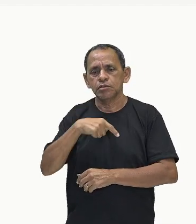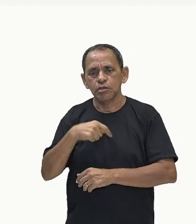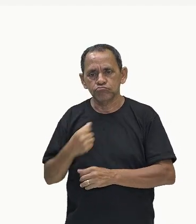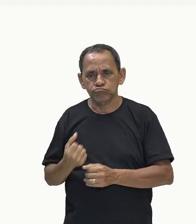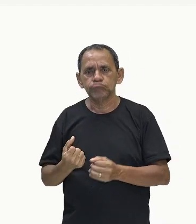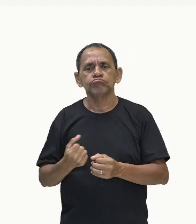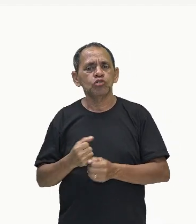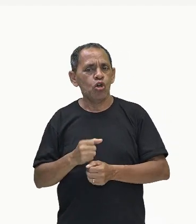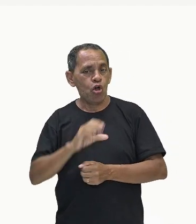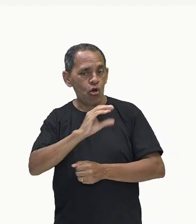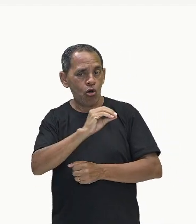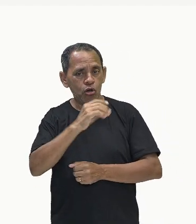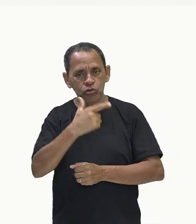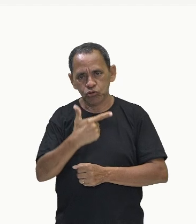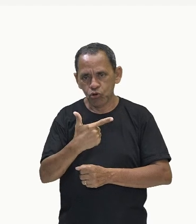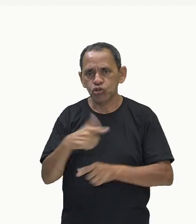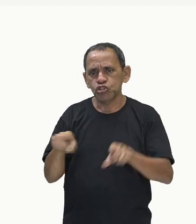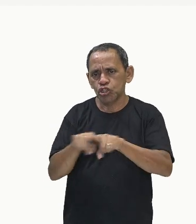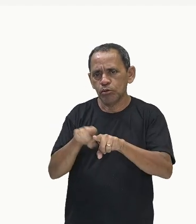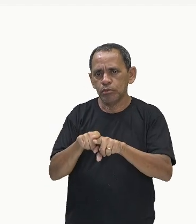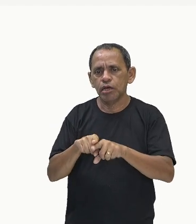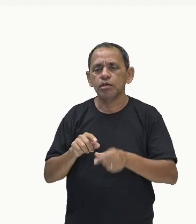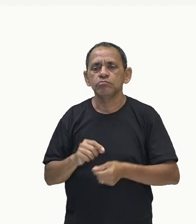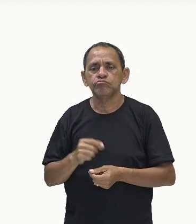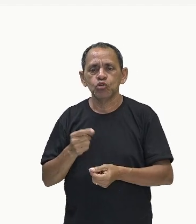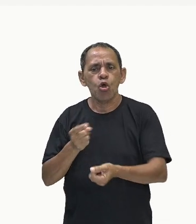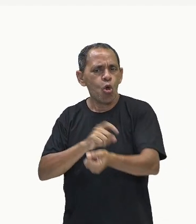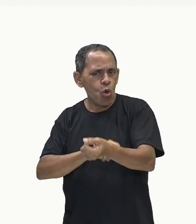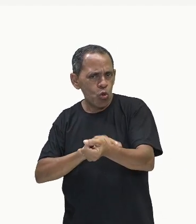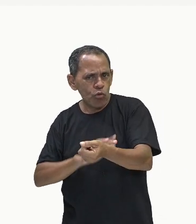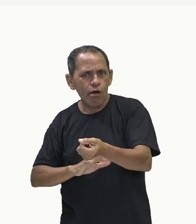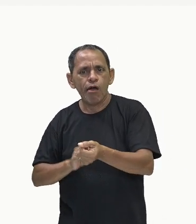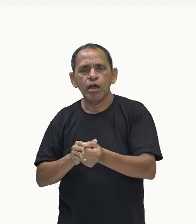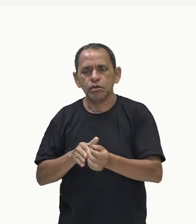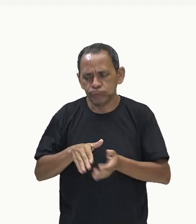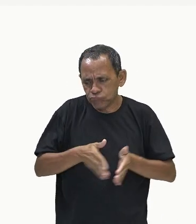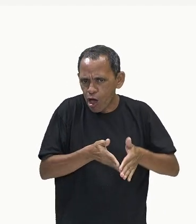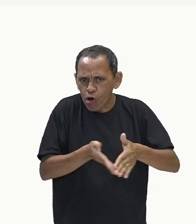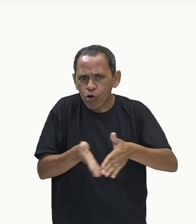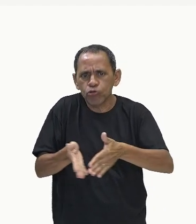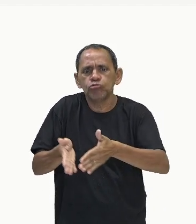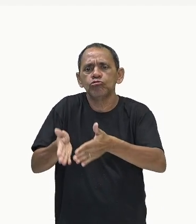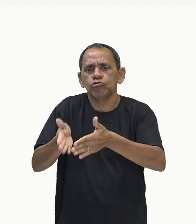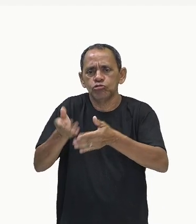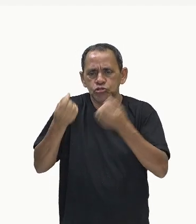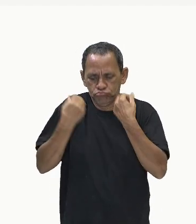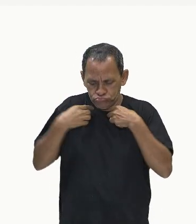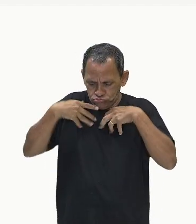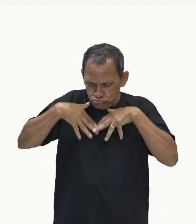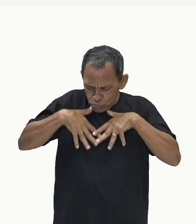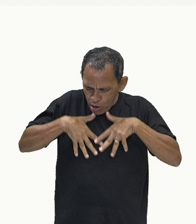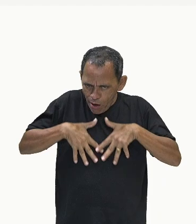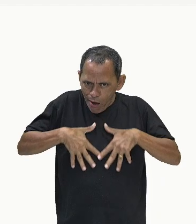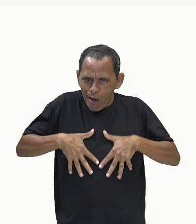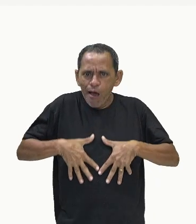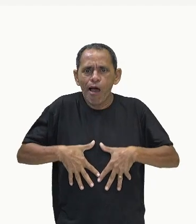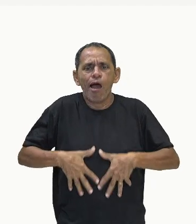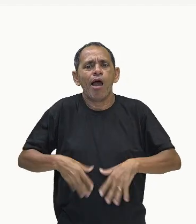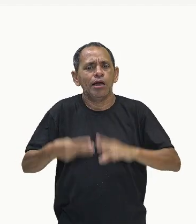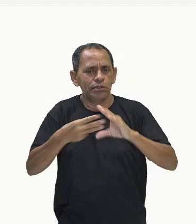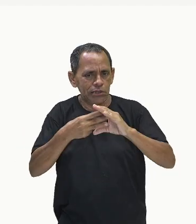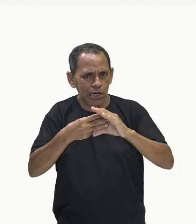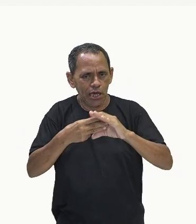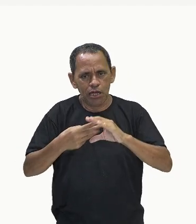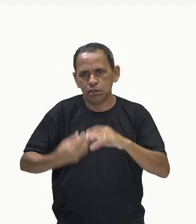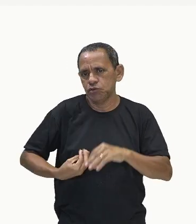e também o sangue vai levar esse oxigênio para manter as células vivas e vai retirar